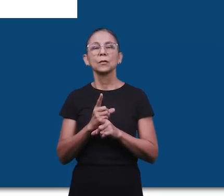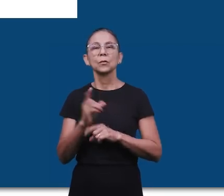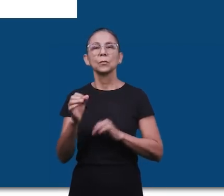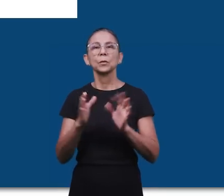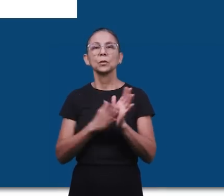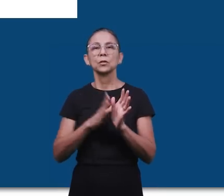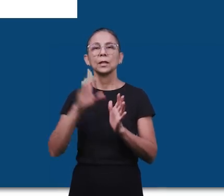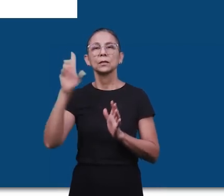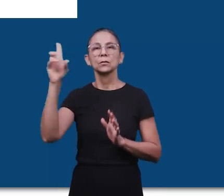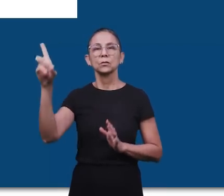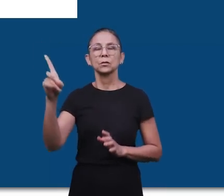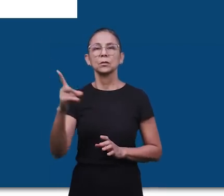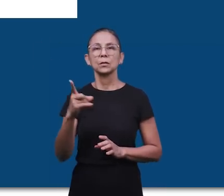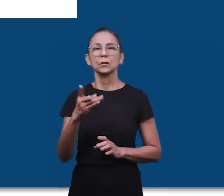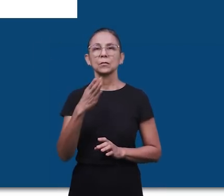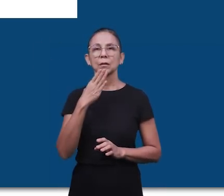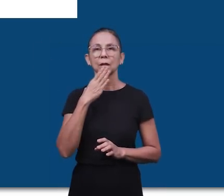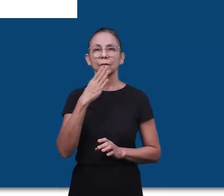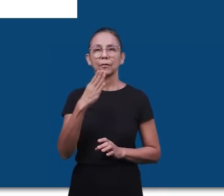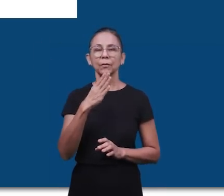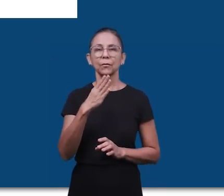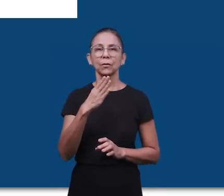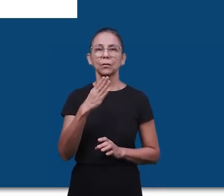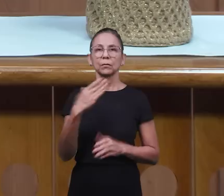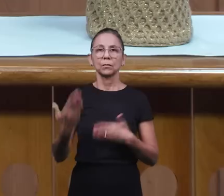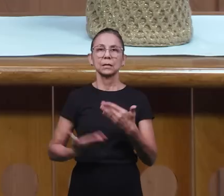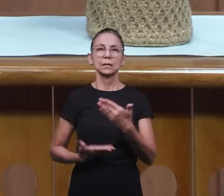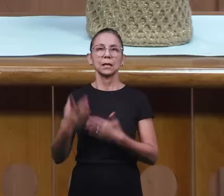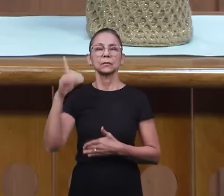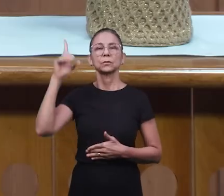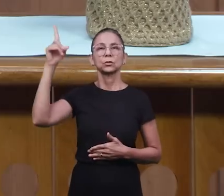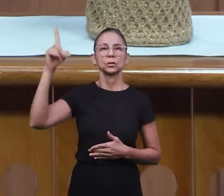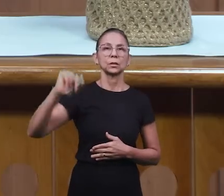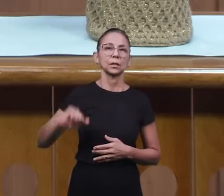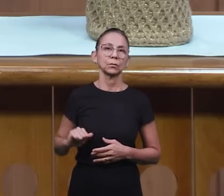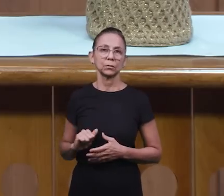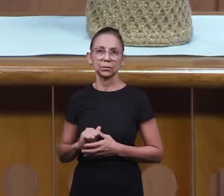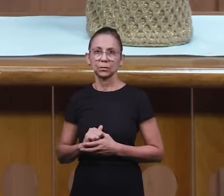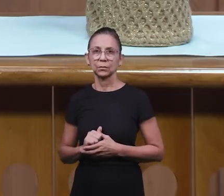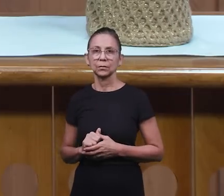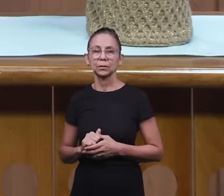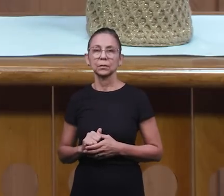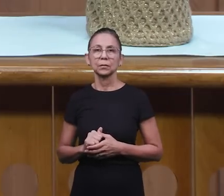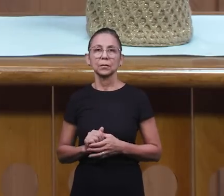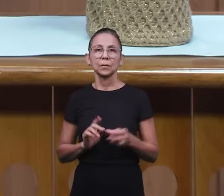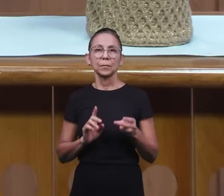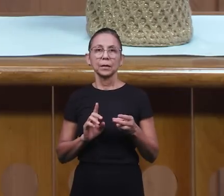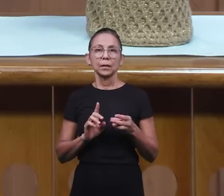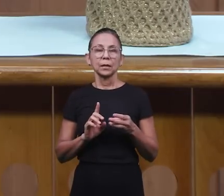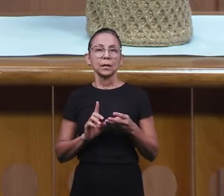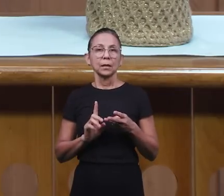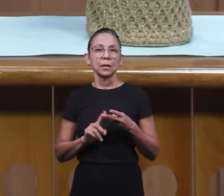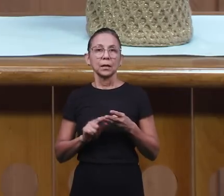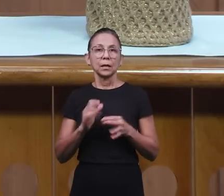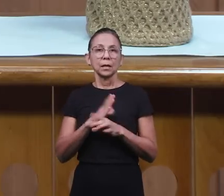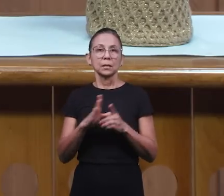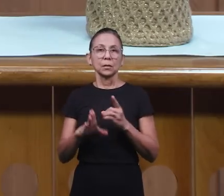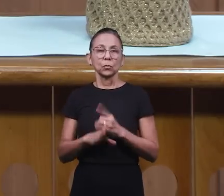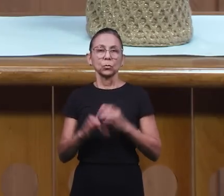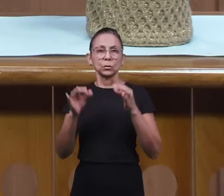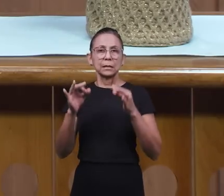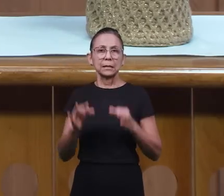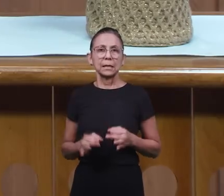momento na vida do servo de Deus. Esse culto ele é segundo a revelação do Senhor e por causa disso